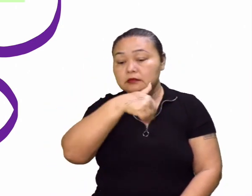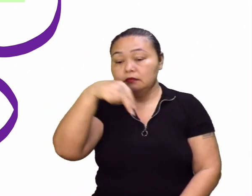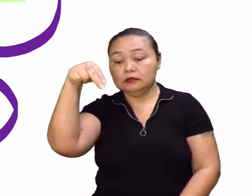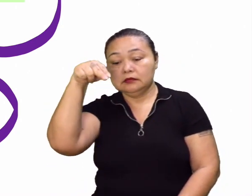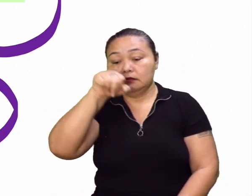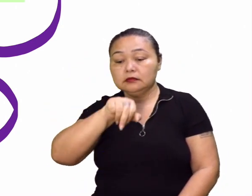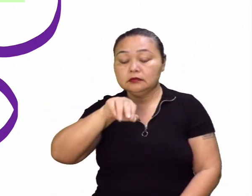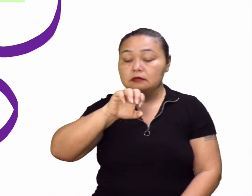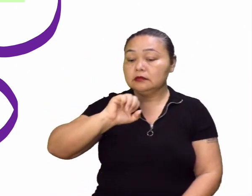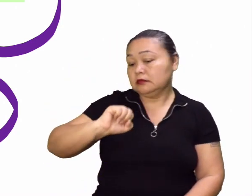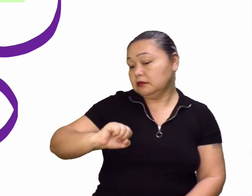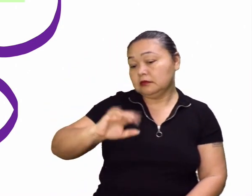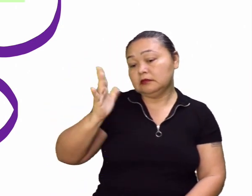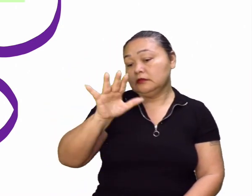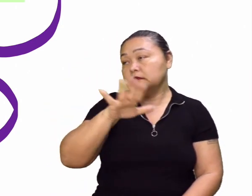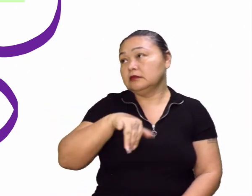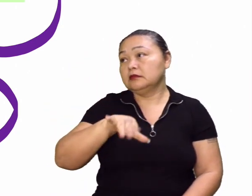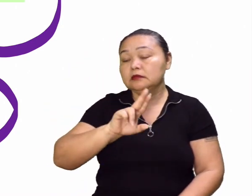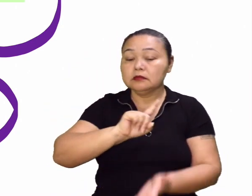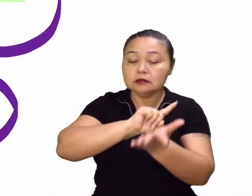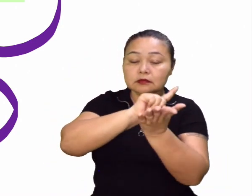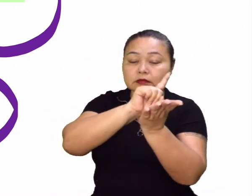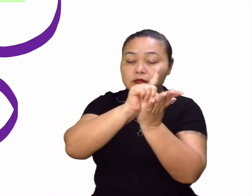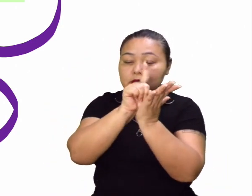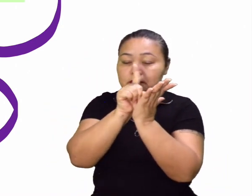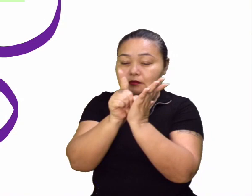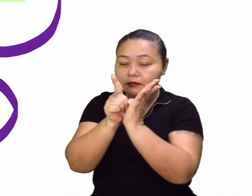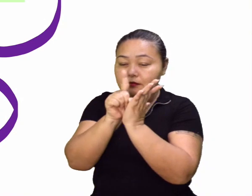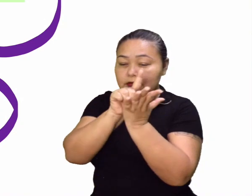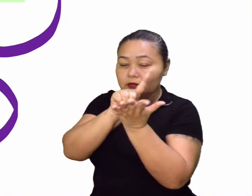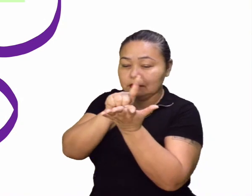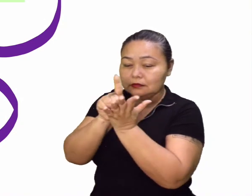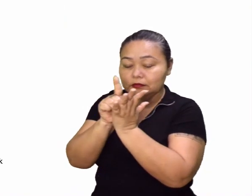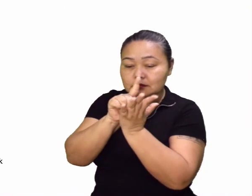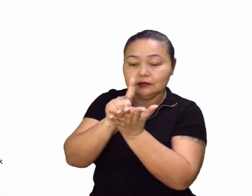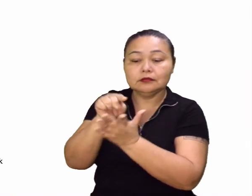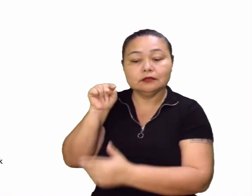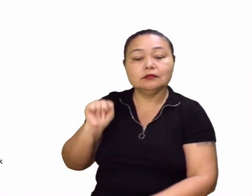nordeste, noroeste. É a bússola que vai estar bem ali no cantinho. Muito bem.